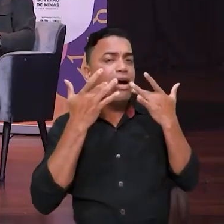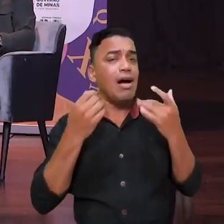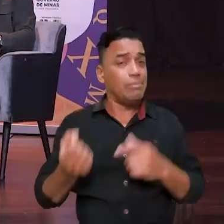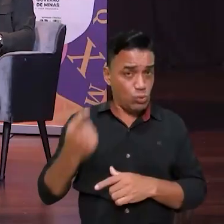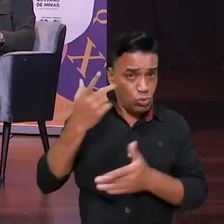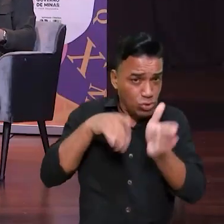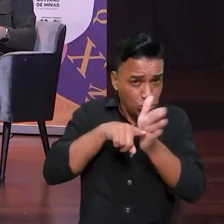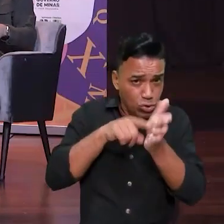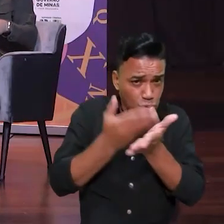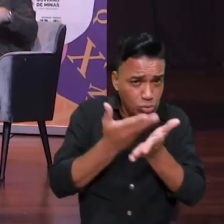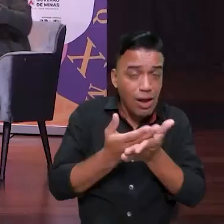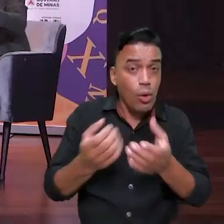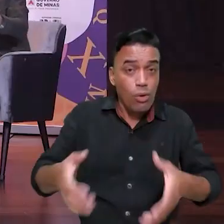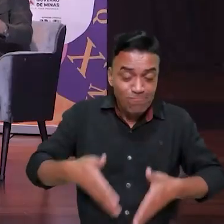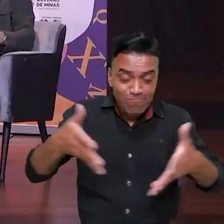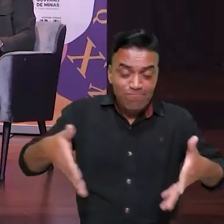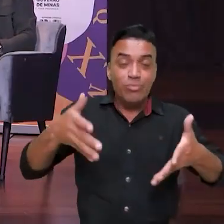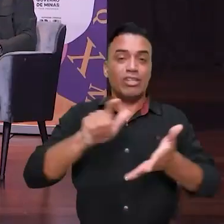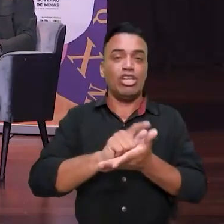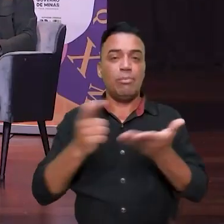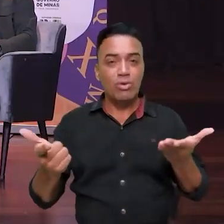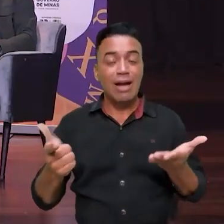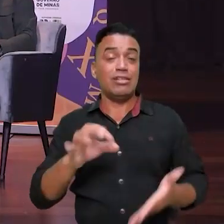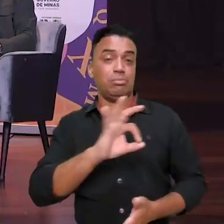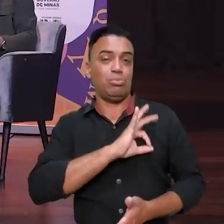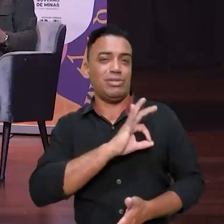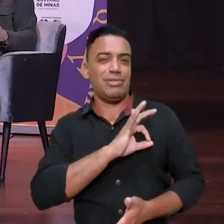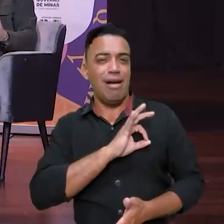inspirador. E essa questão da reportagem policial,